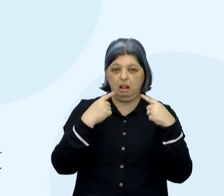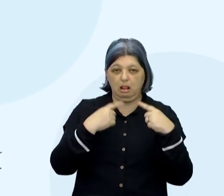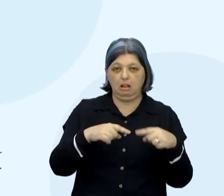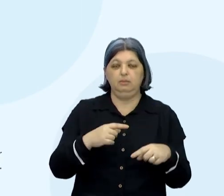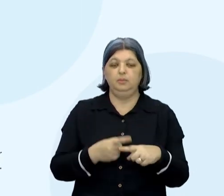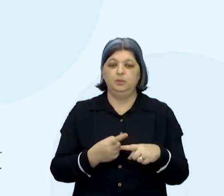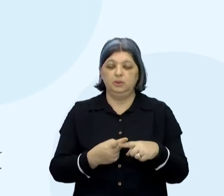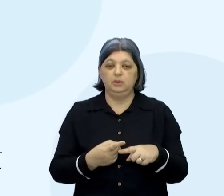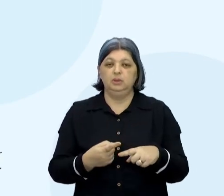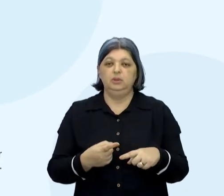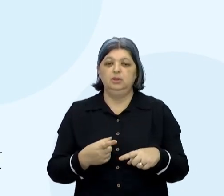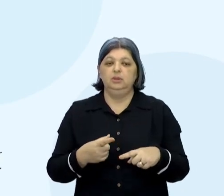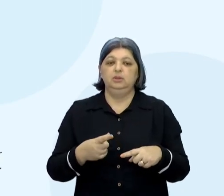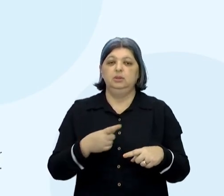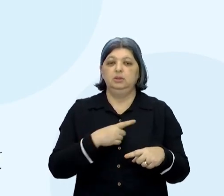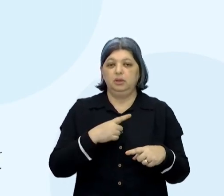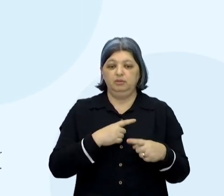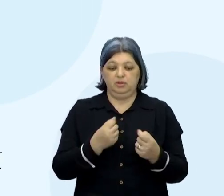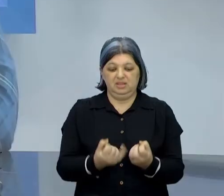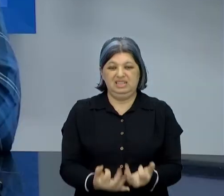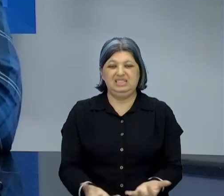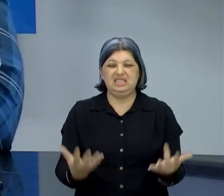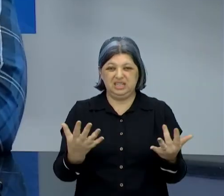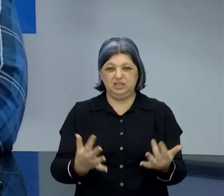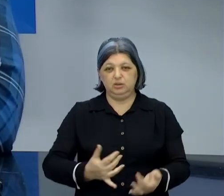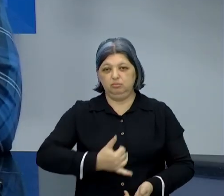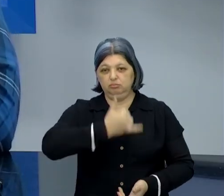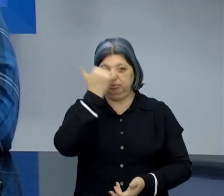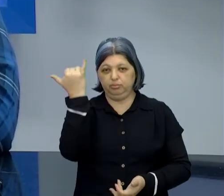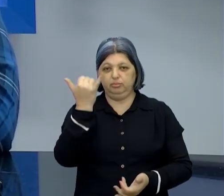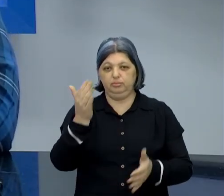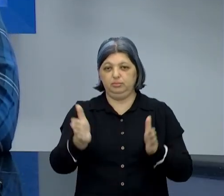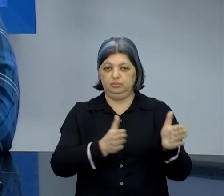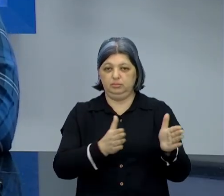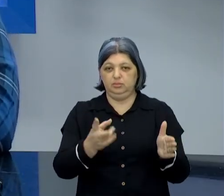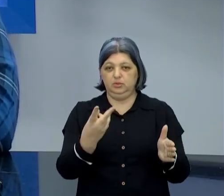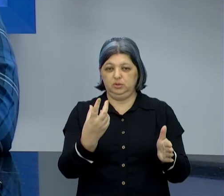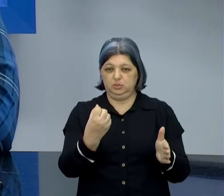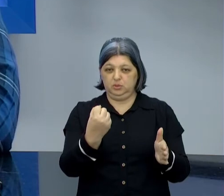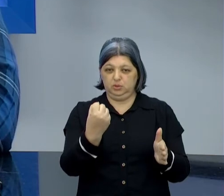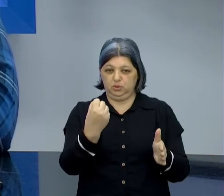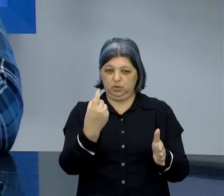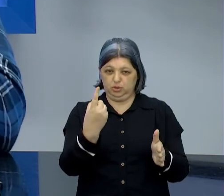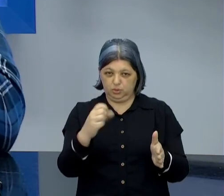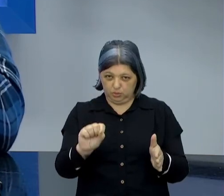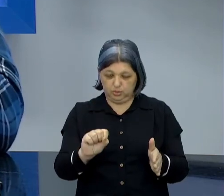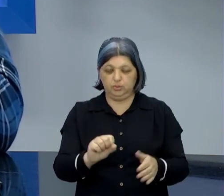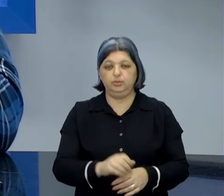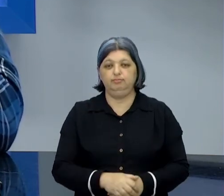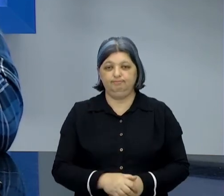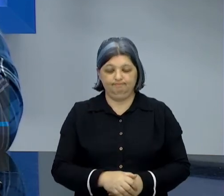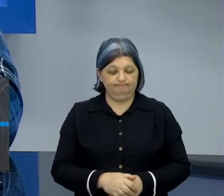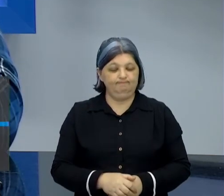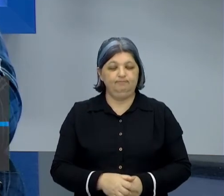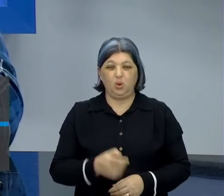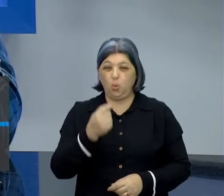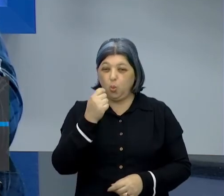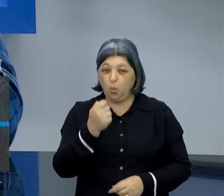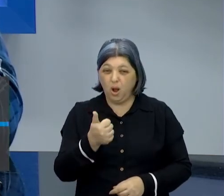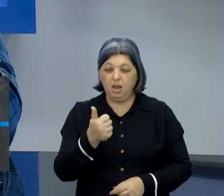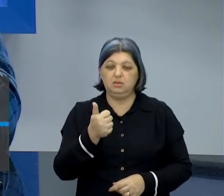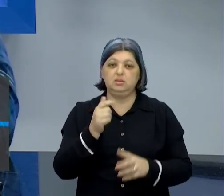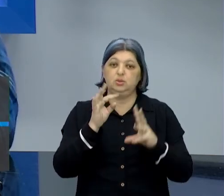acabou sofrendo aí, né, esse incêndio terrível no ano de 2018, tá? Que destruiu praticamente